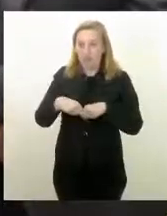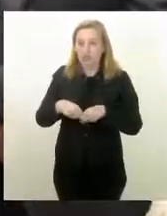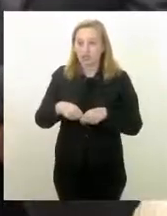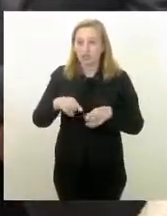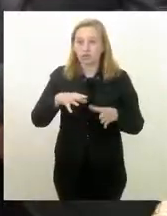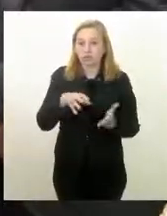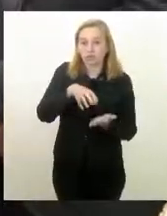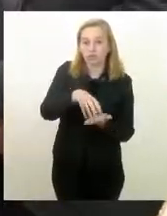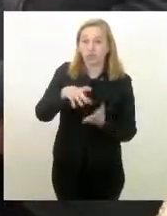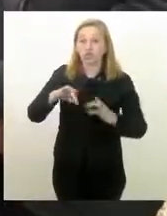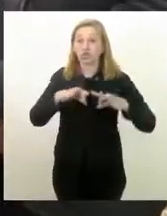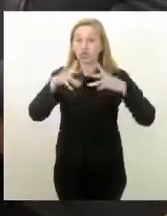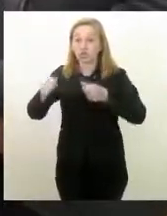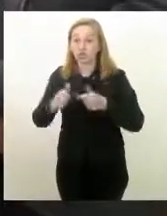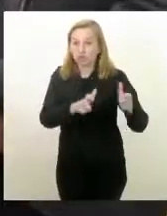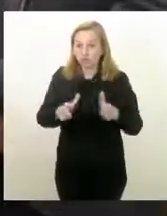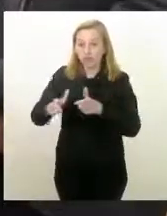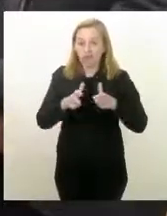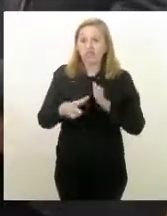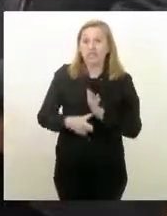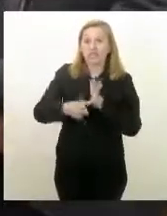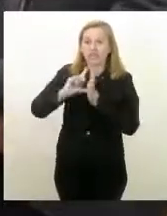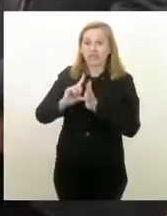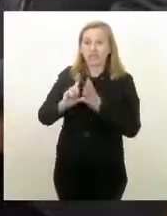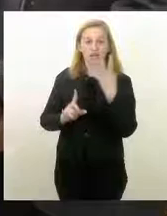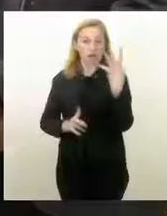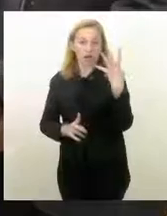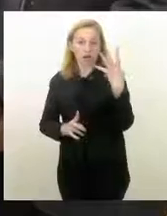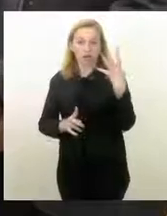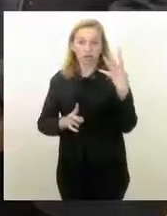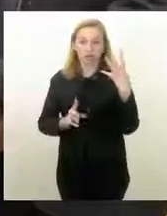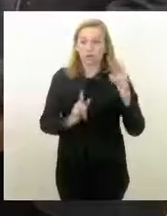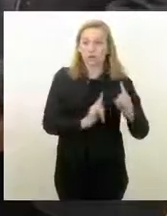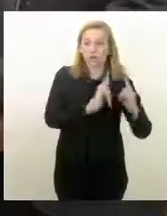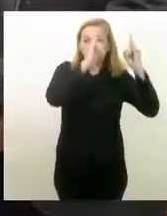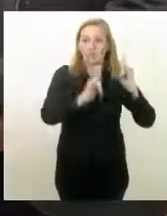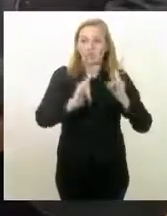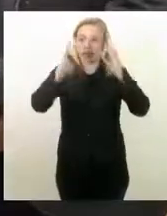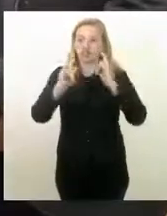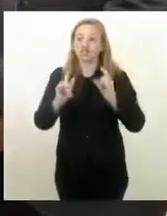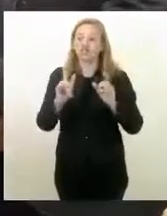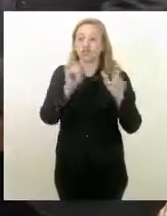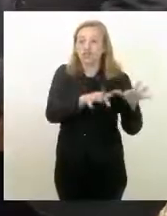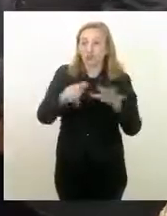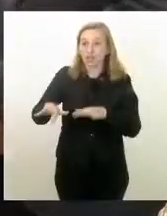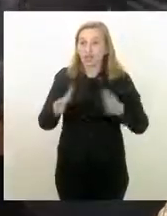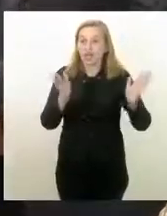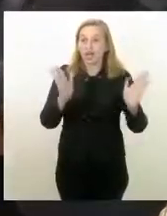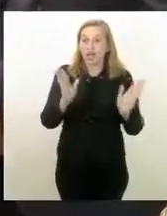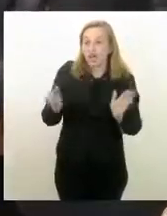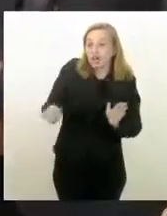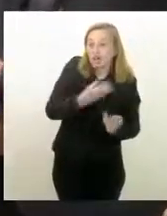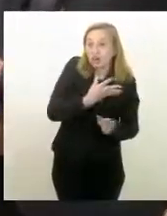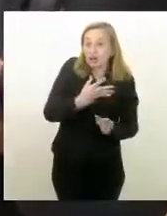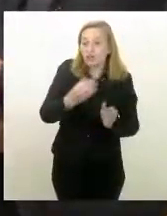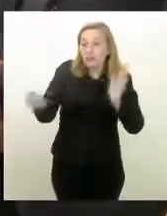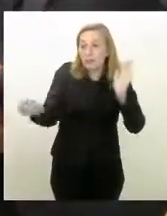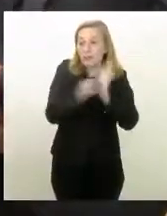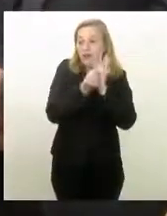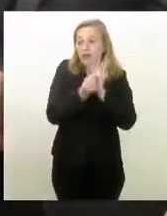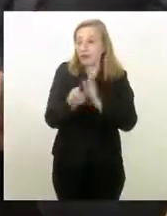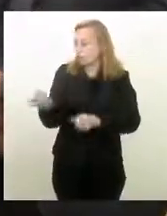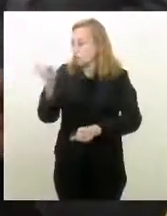os setores que antes funcionavam em 4 prédios diferentes. A nova sede, com certeza, marca um novo tempo